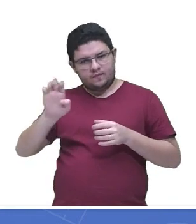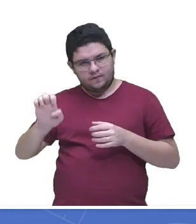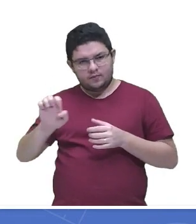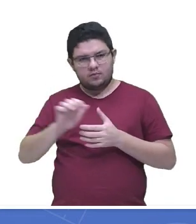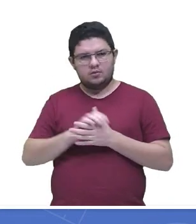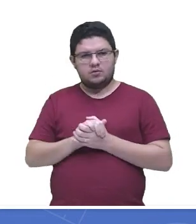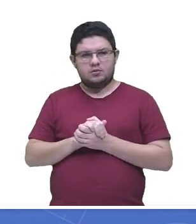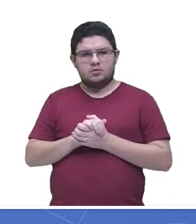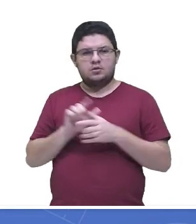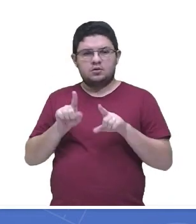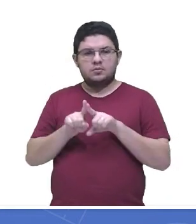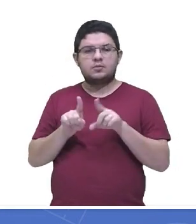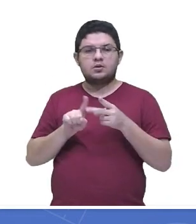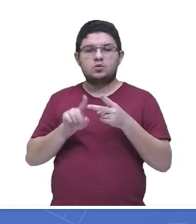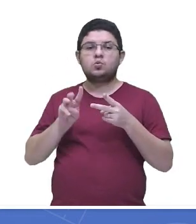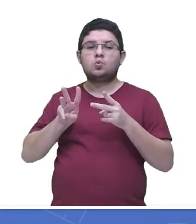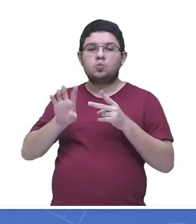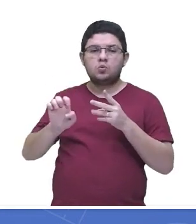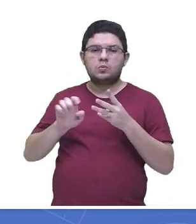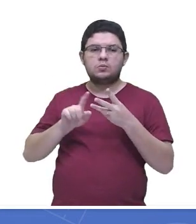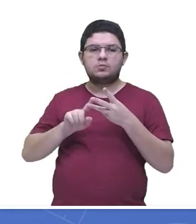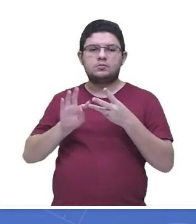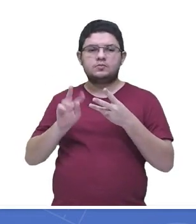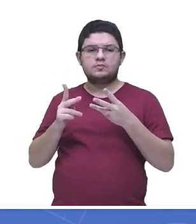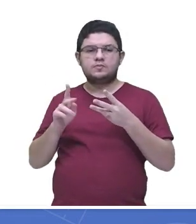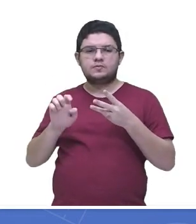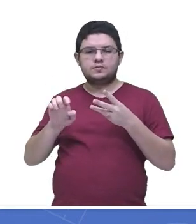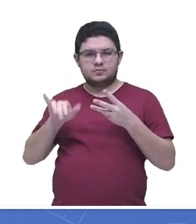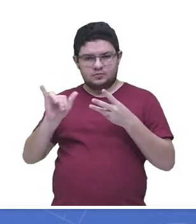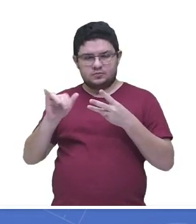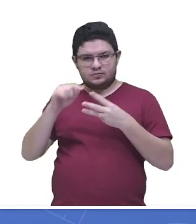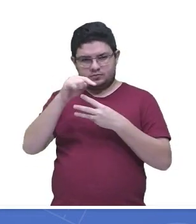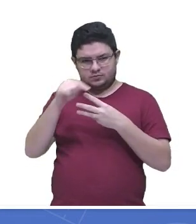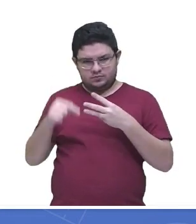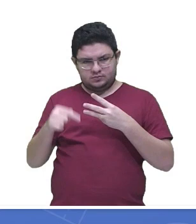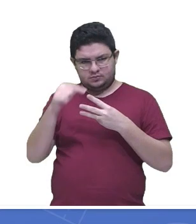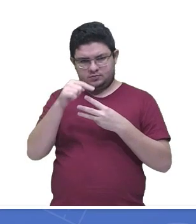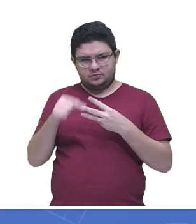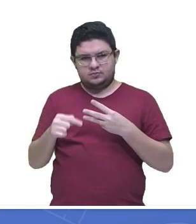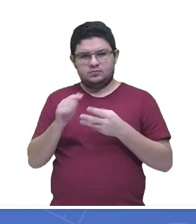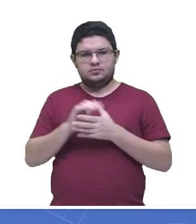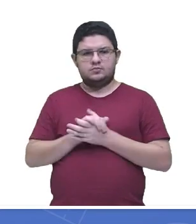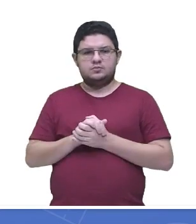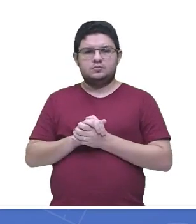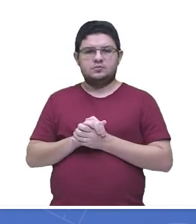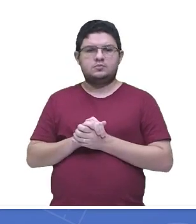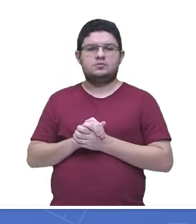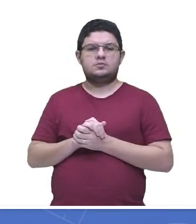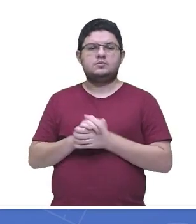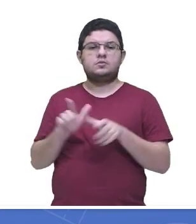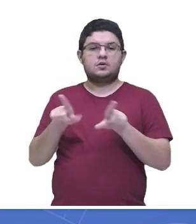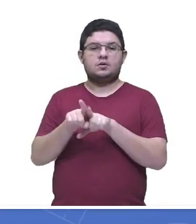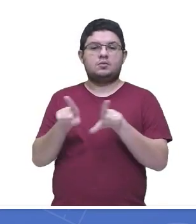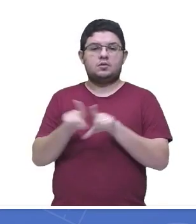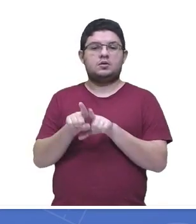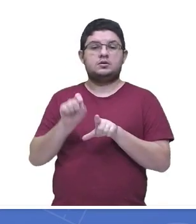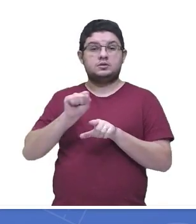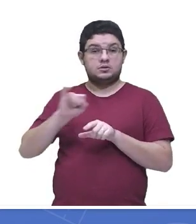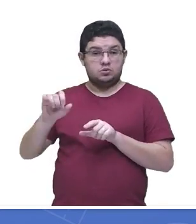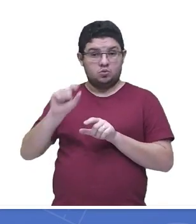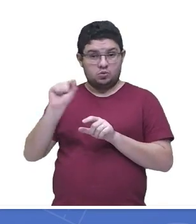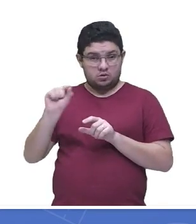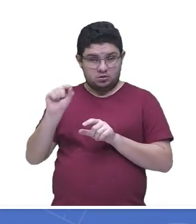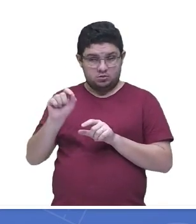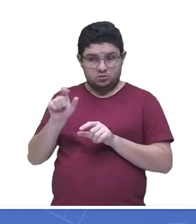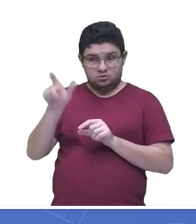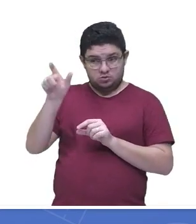palavra were virá com os pronomes que indicam plurais e quando o meu sujeito estiver no plural também. A mesma coisa o was.